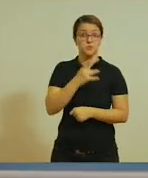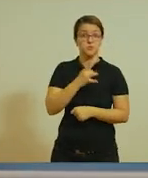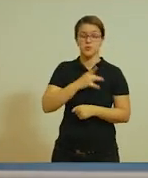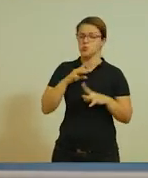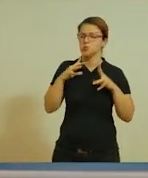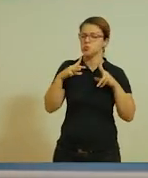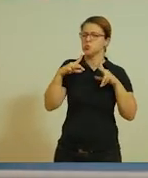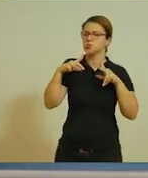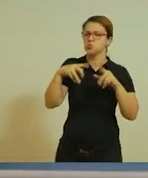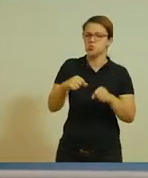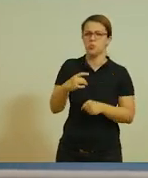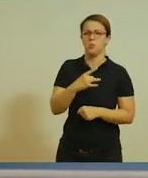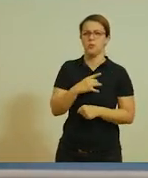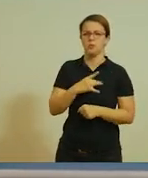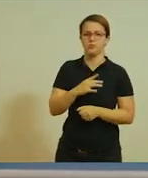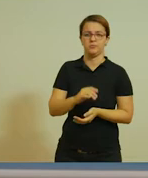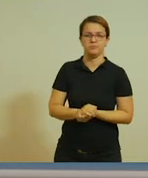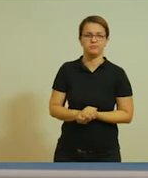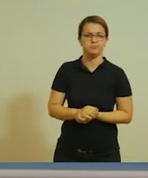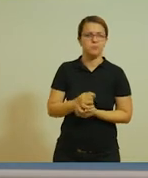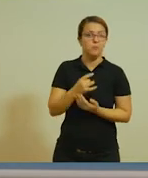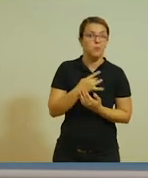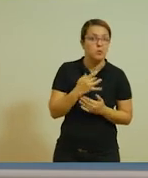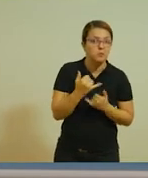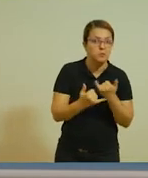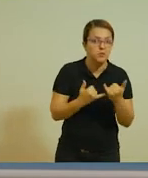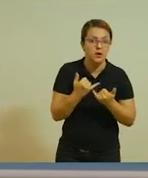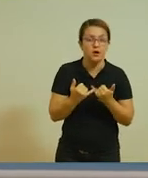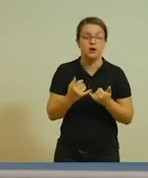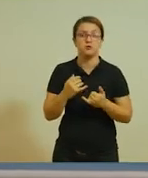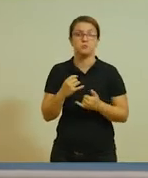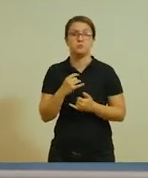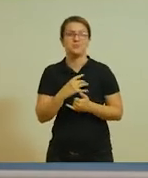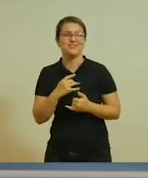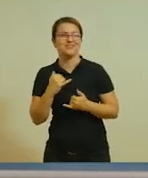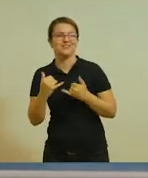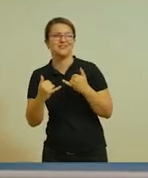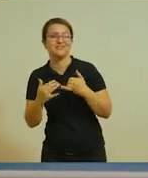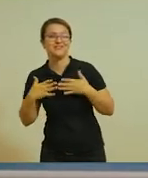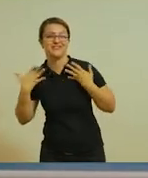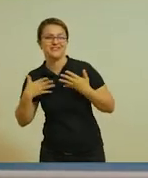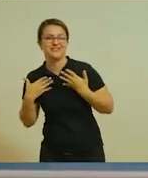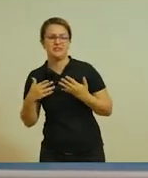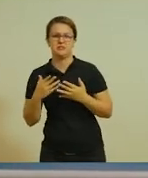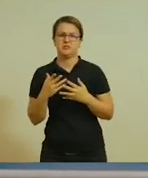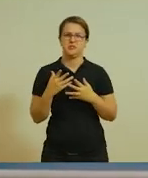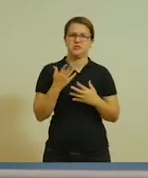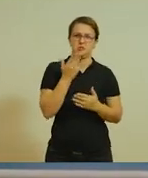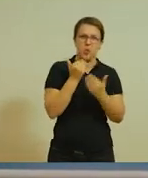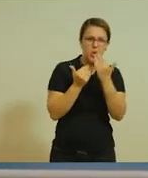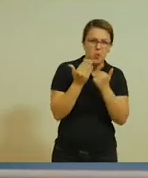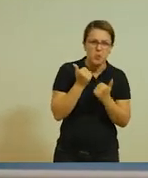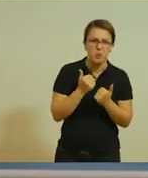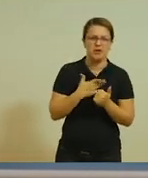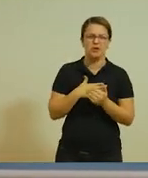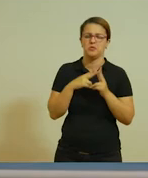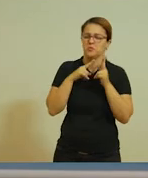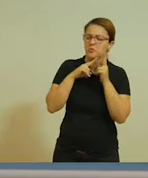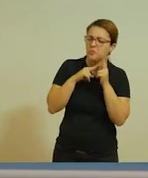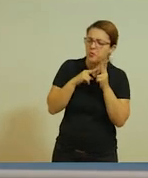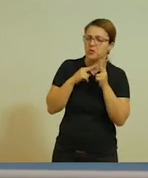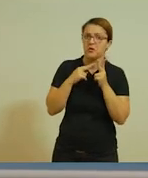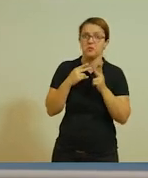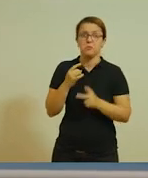medo de tudo. Medo de brincar, de se divertir, de comer, de dormir. Se você quer